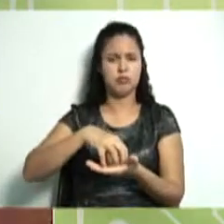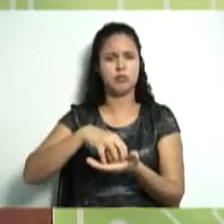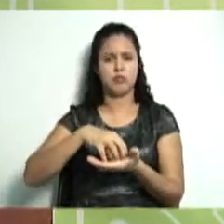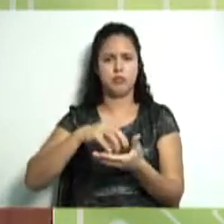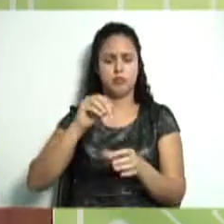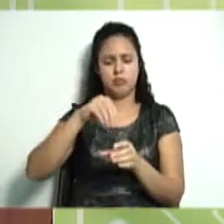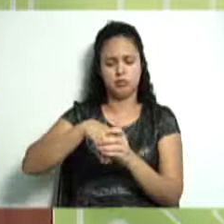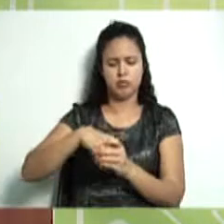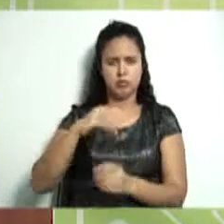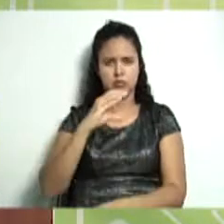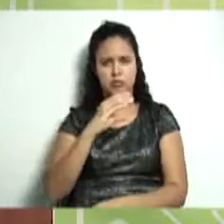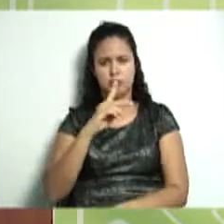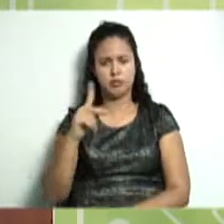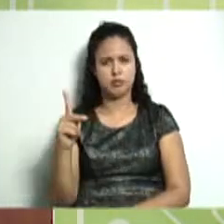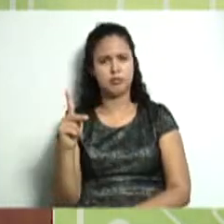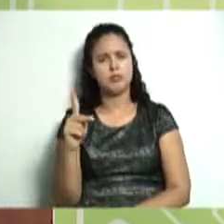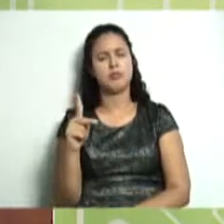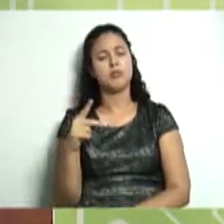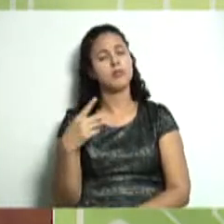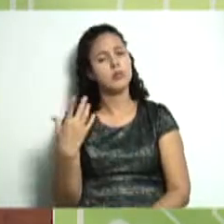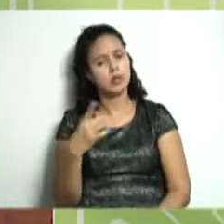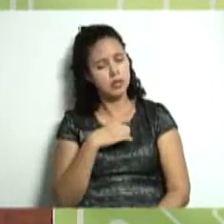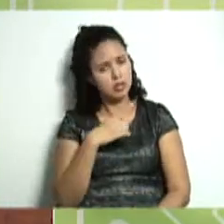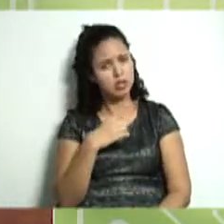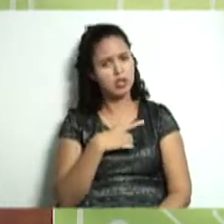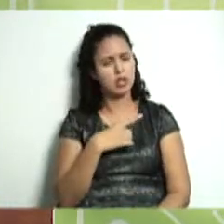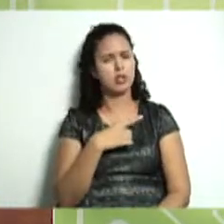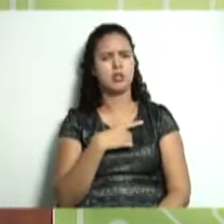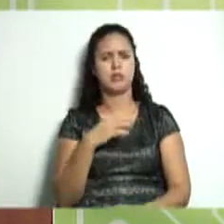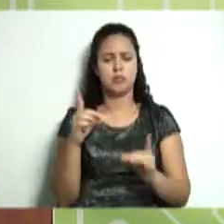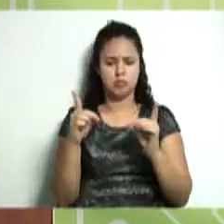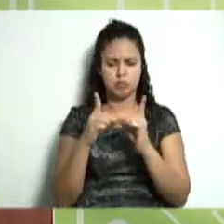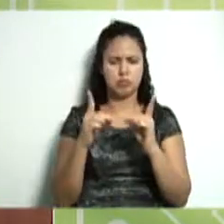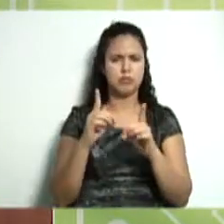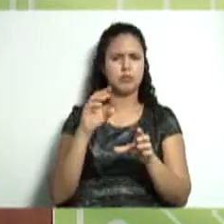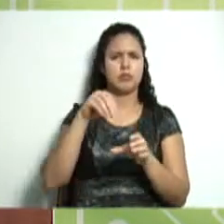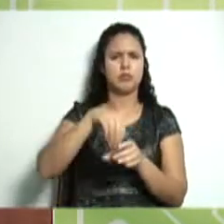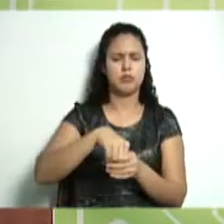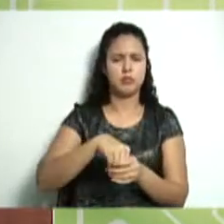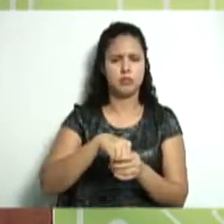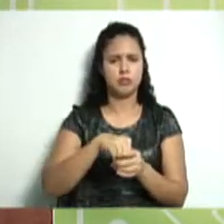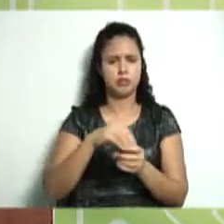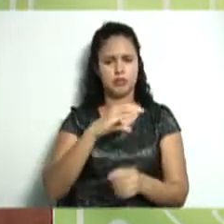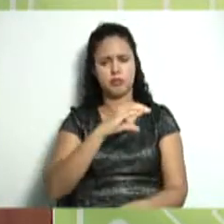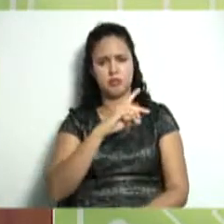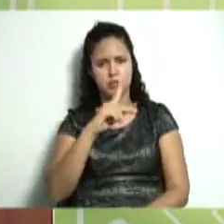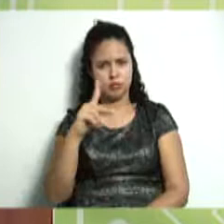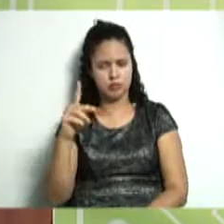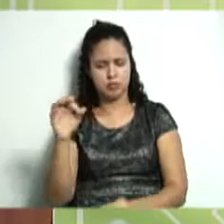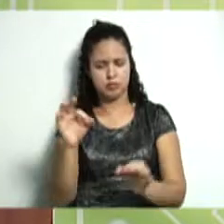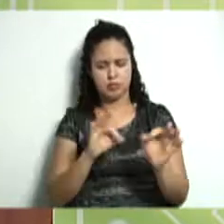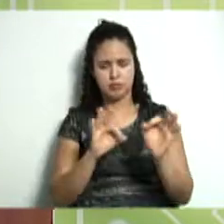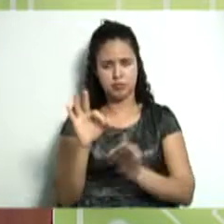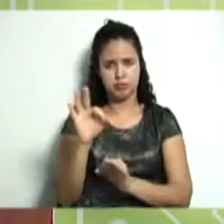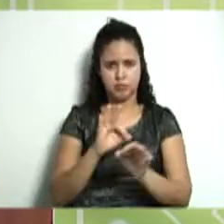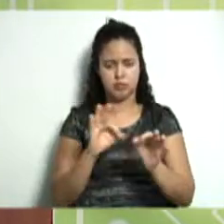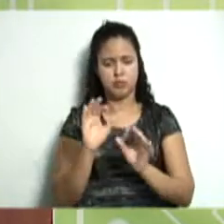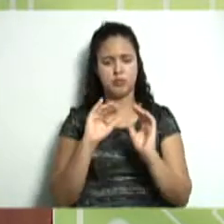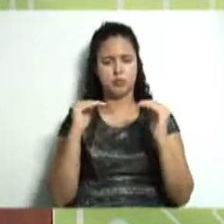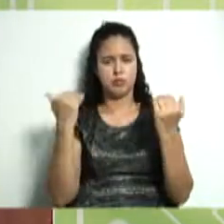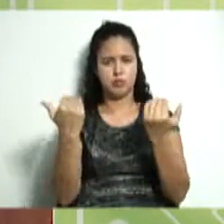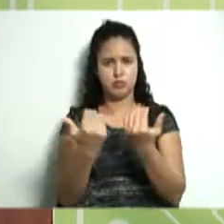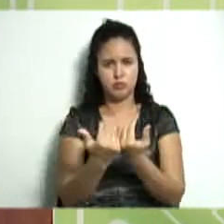dentro da cooperativa. Vejo que existe toda uma dinâmica em que a cooperativa ela está envolvida com essa